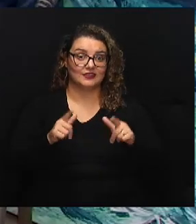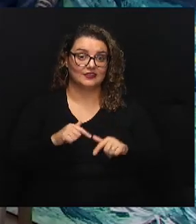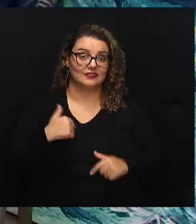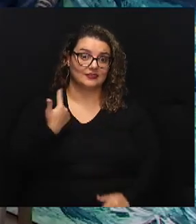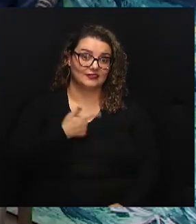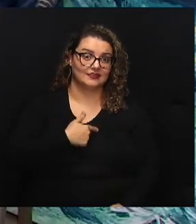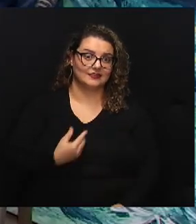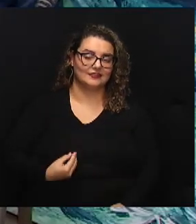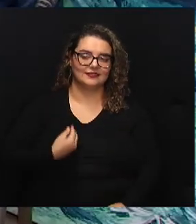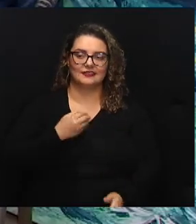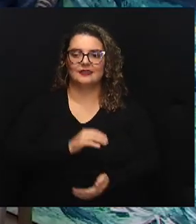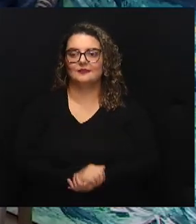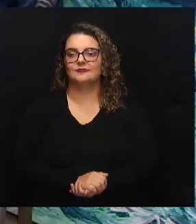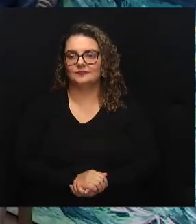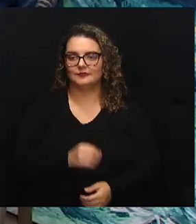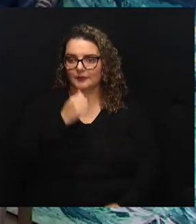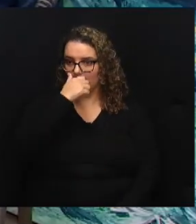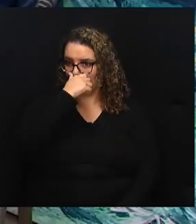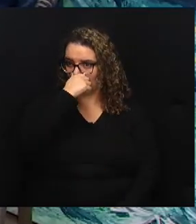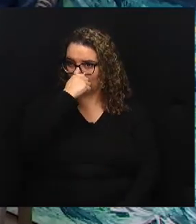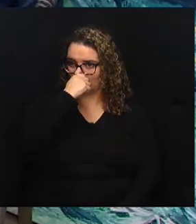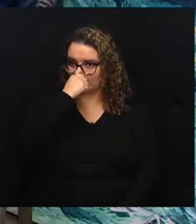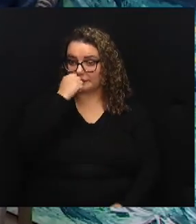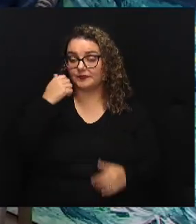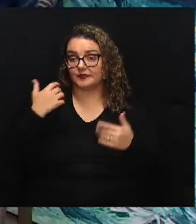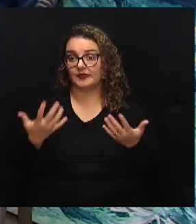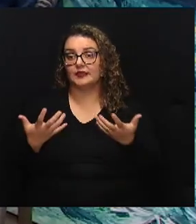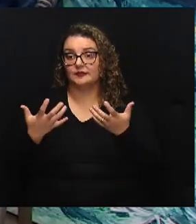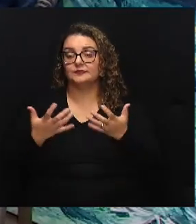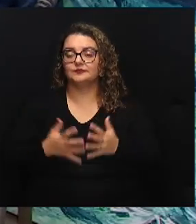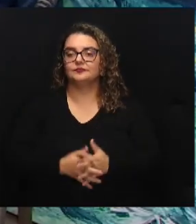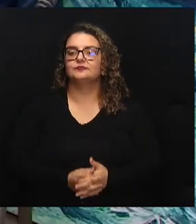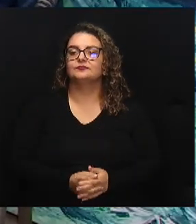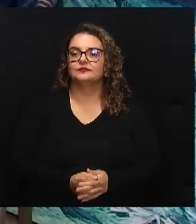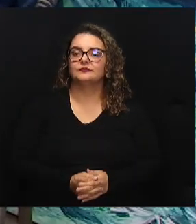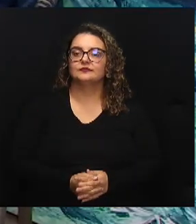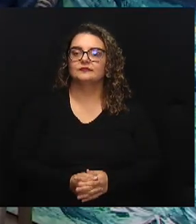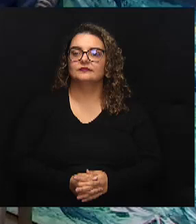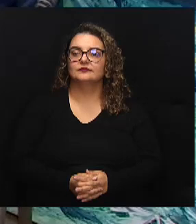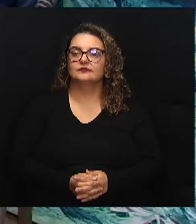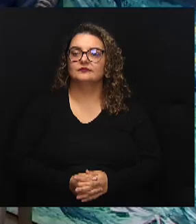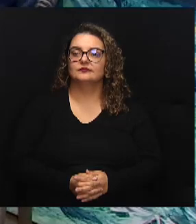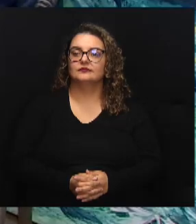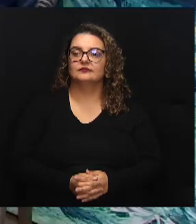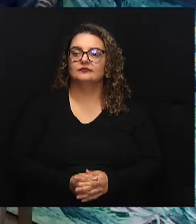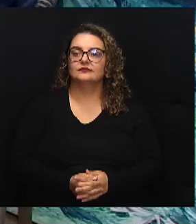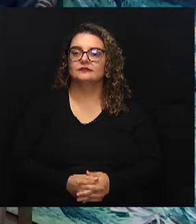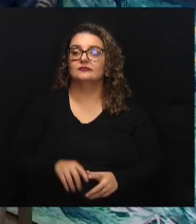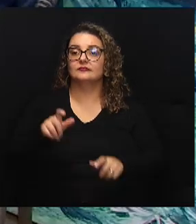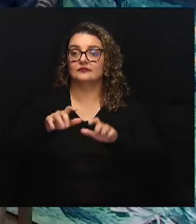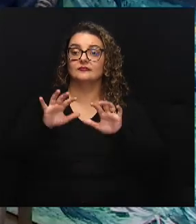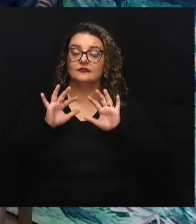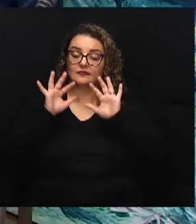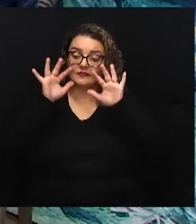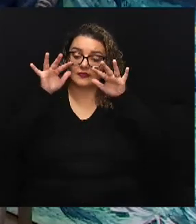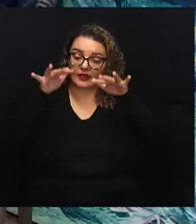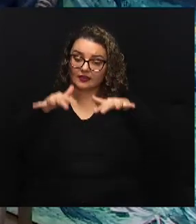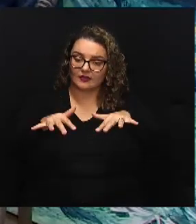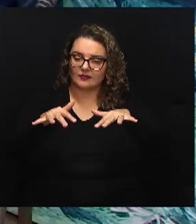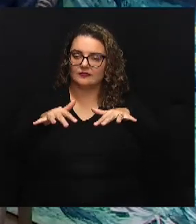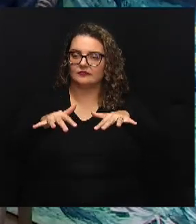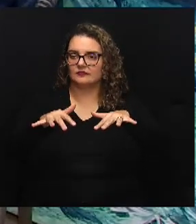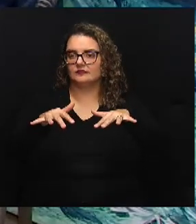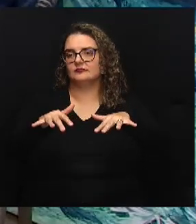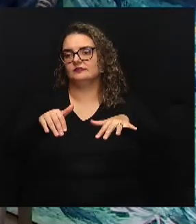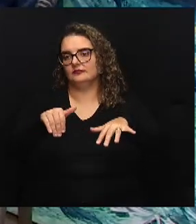nossa vida, né? Então, eu gostaria muito que as pessoas se voltassem